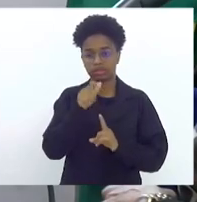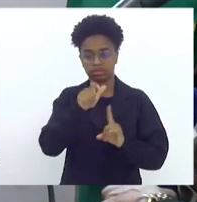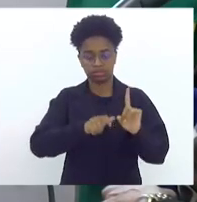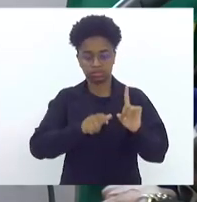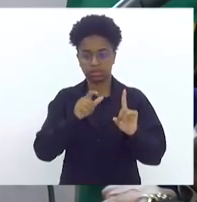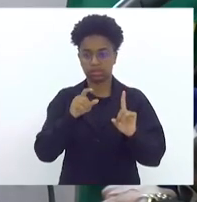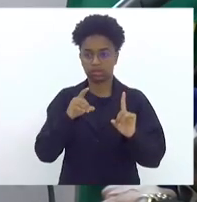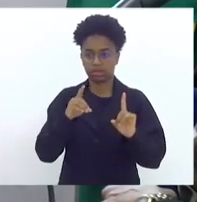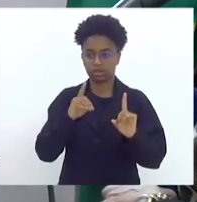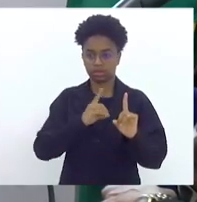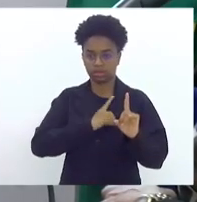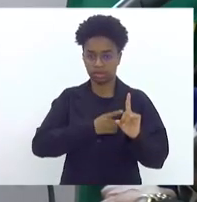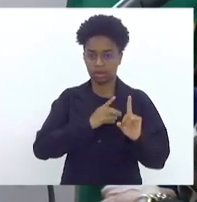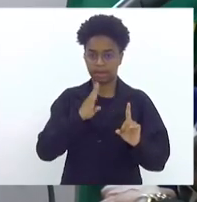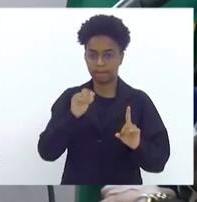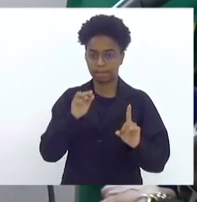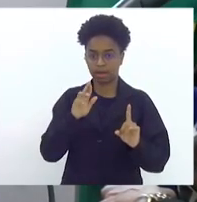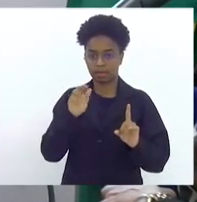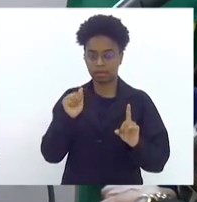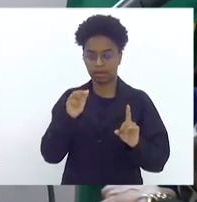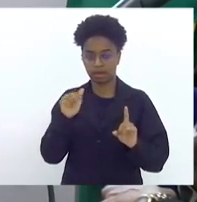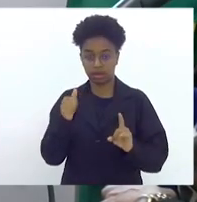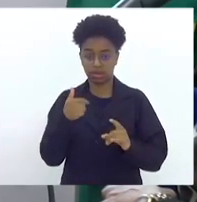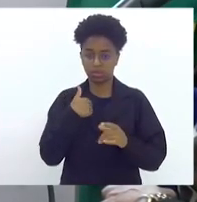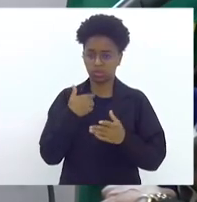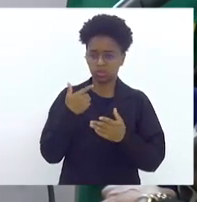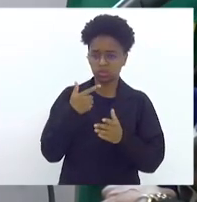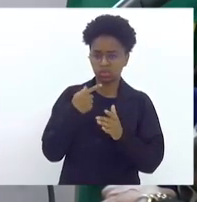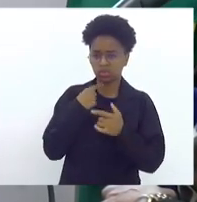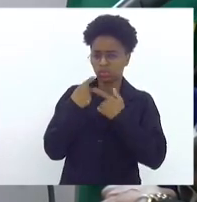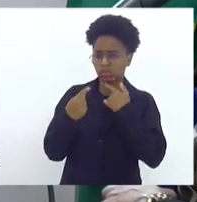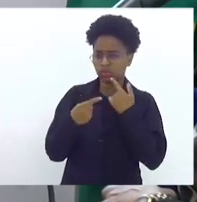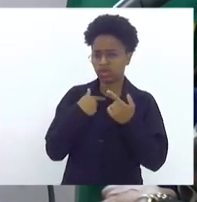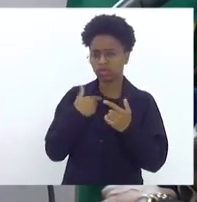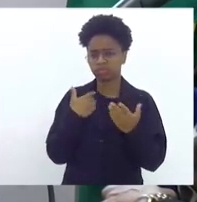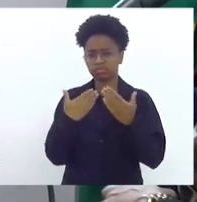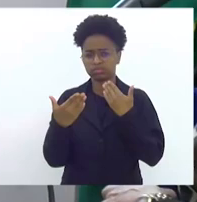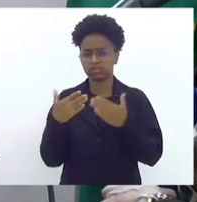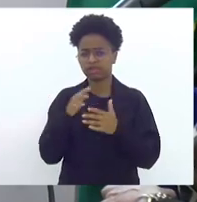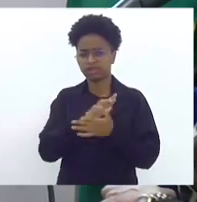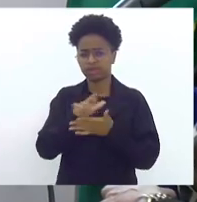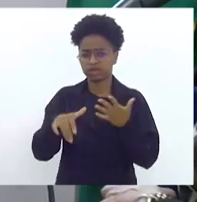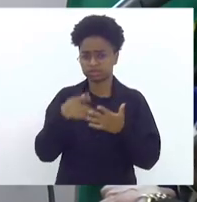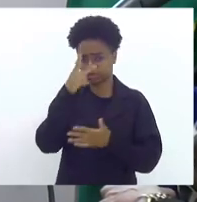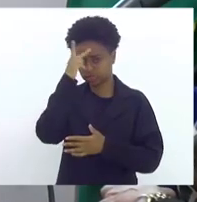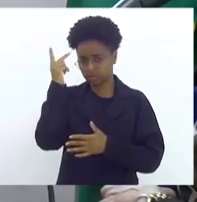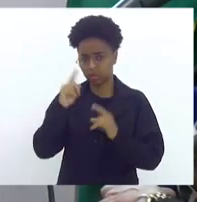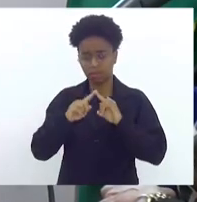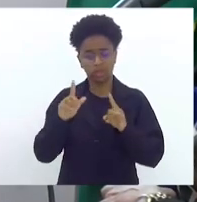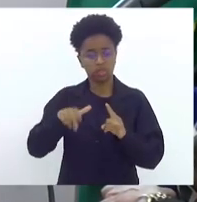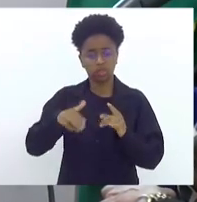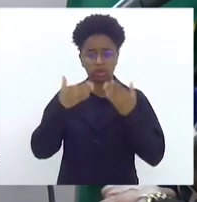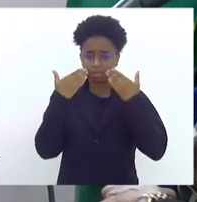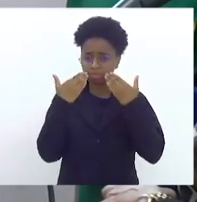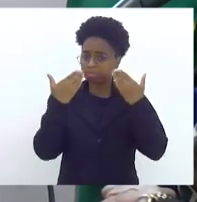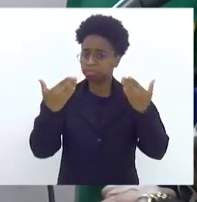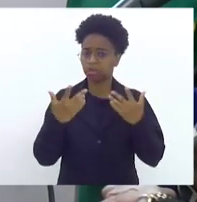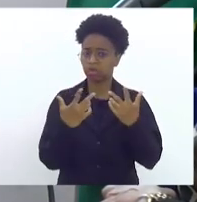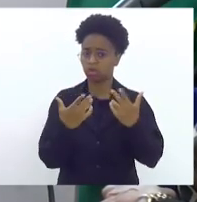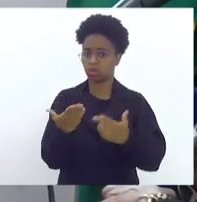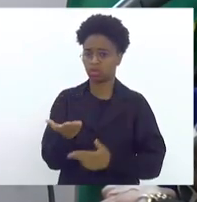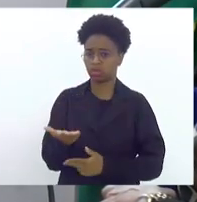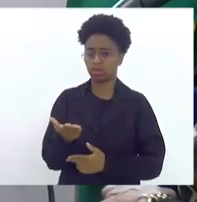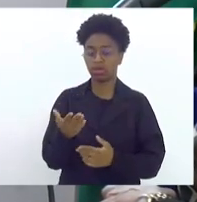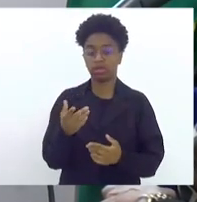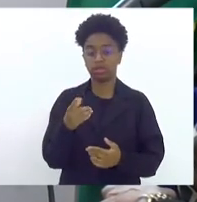lomba O que me deixa uma dúvida aqui eu já debate com várias pessoas Eu nunca fui exposta desse jeito o dia que eu debati com uma delegada que veio aqui